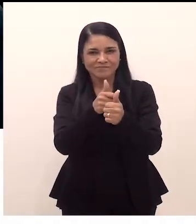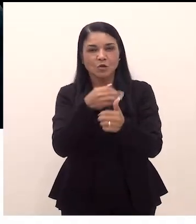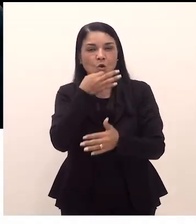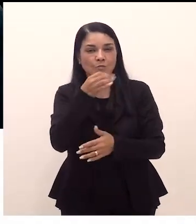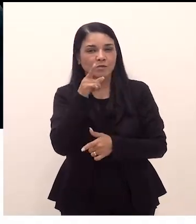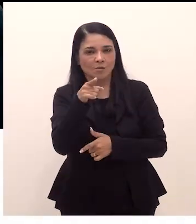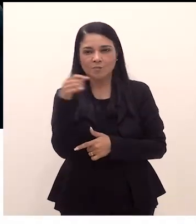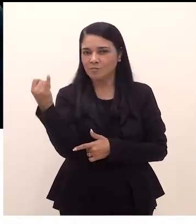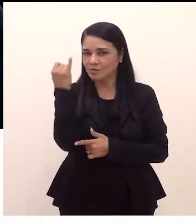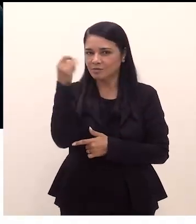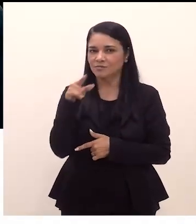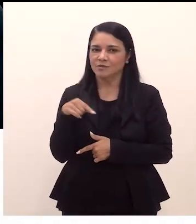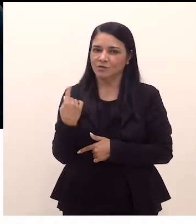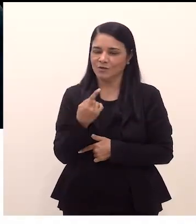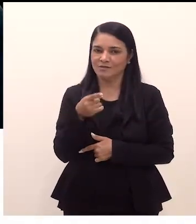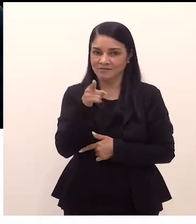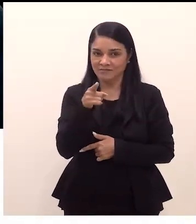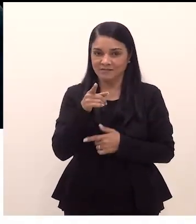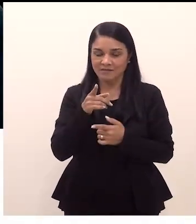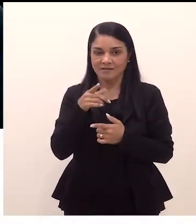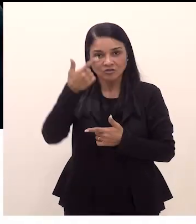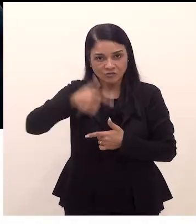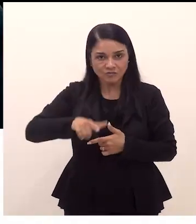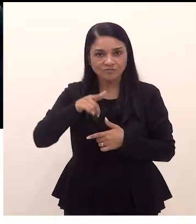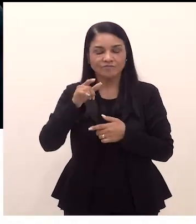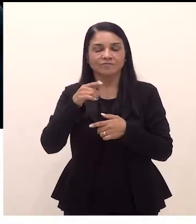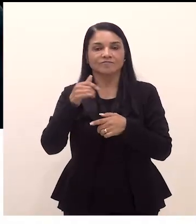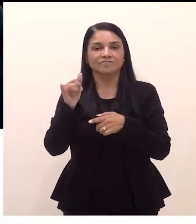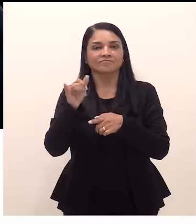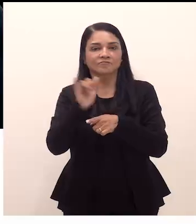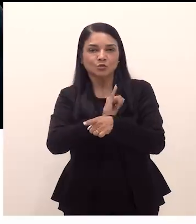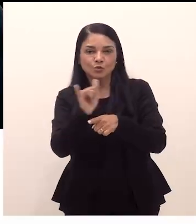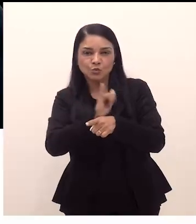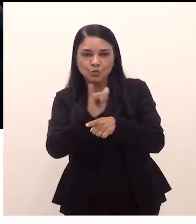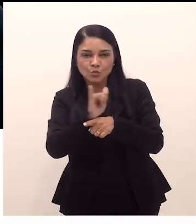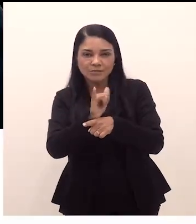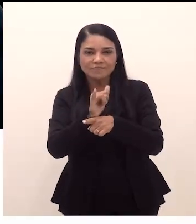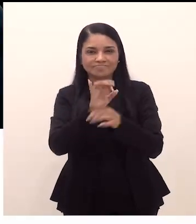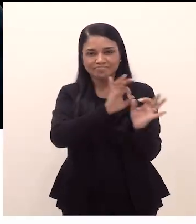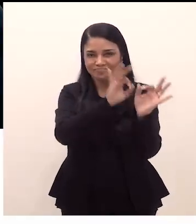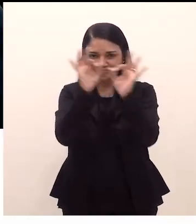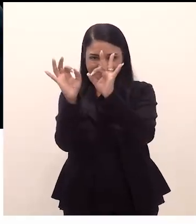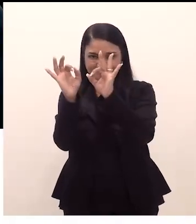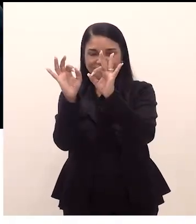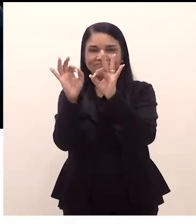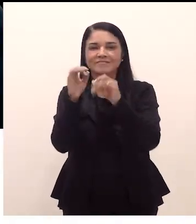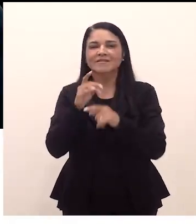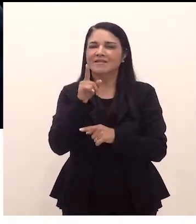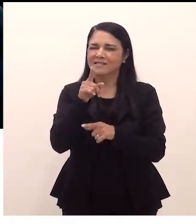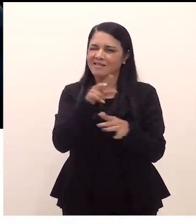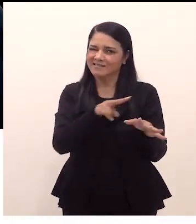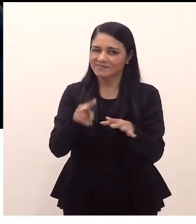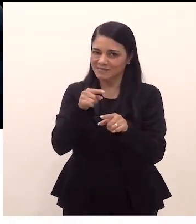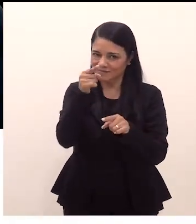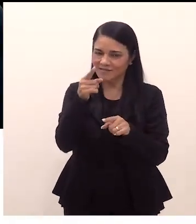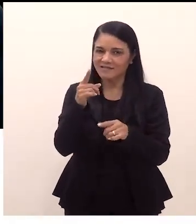redes sociais. Segue a gente por lá, a sua opinião é muito importante para nós. E se você quiser rever esse programa, é só